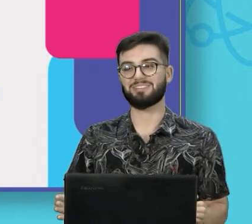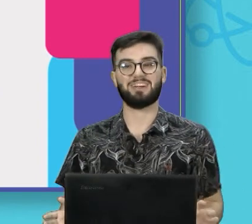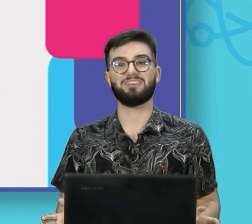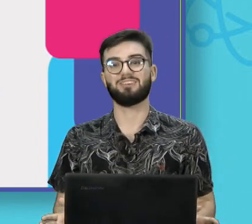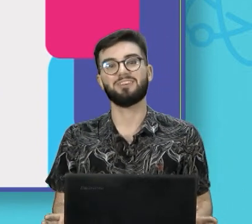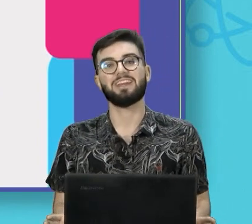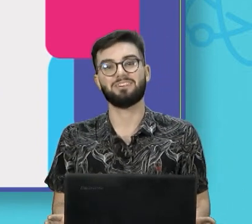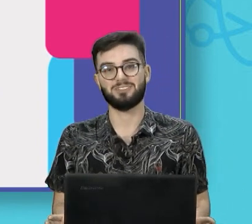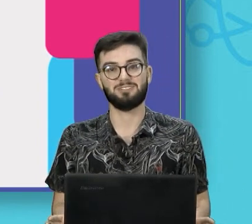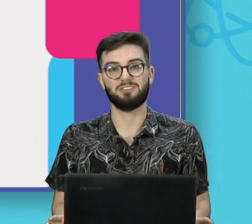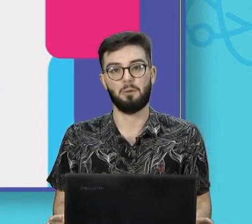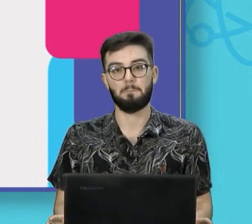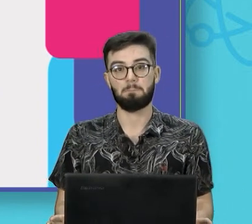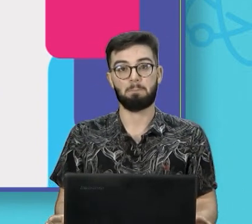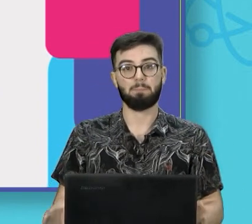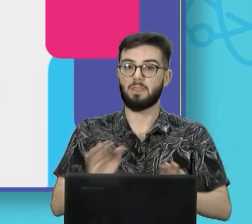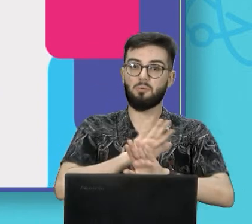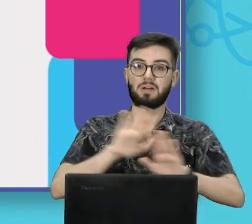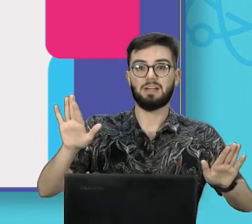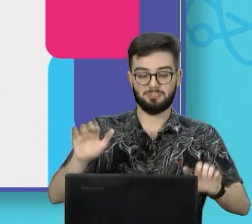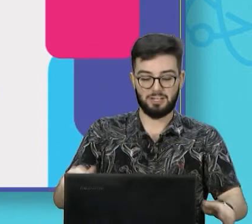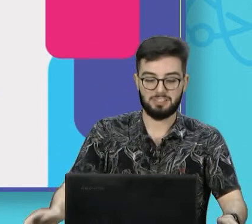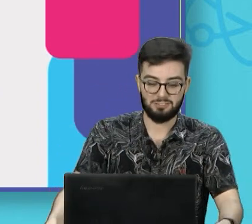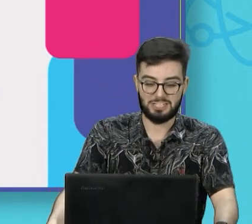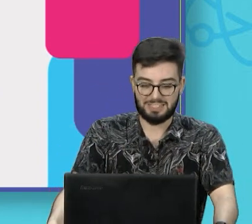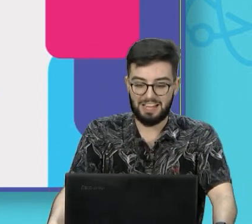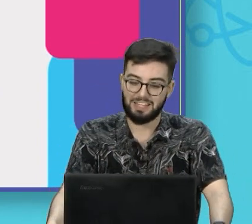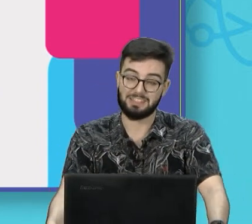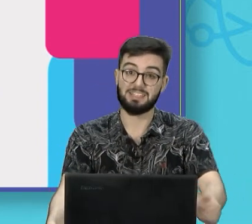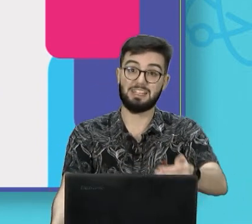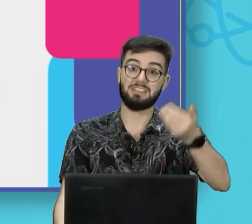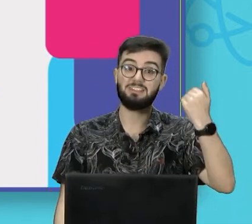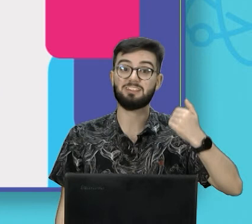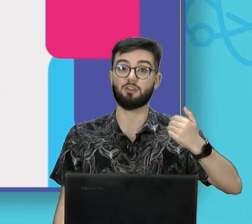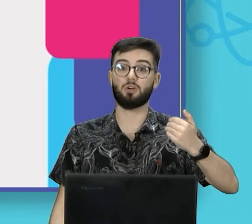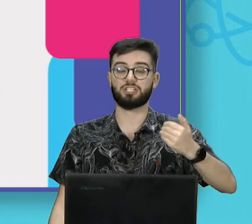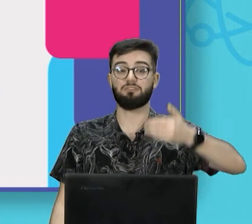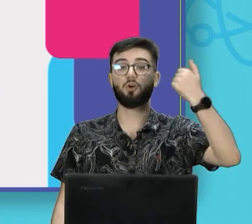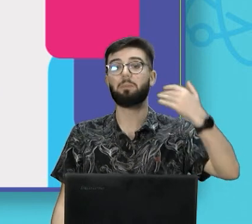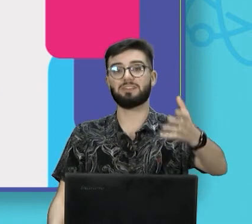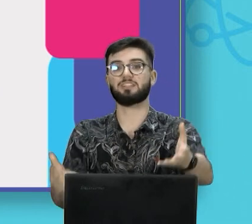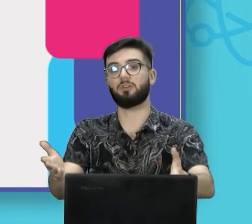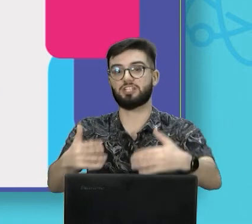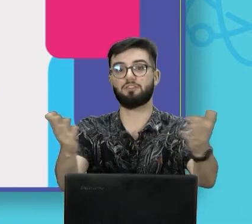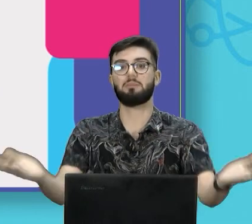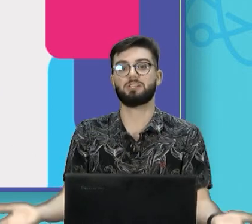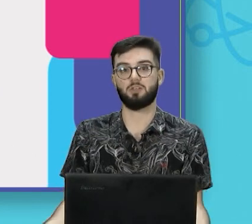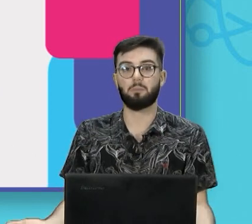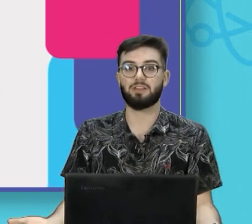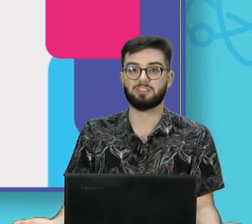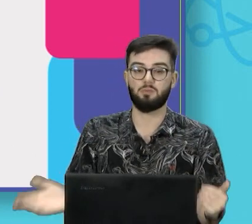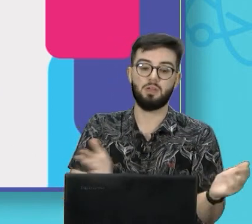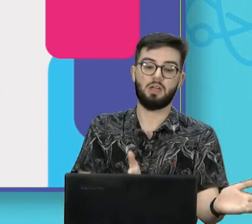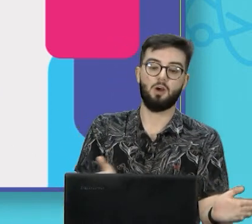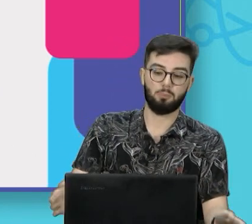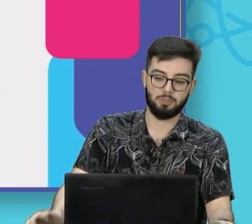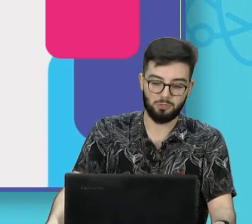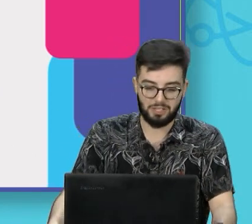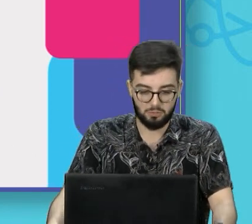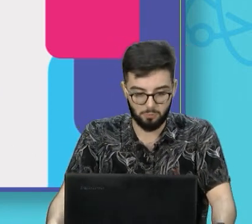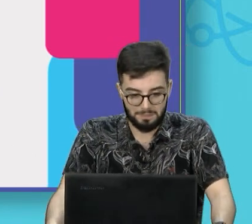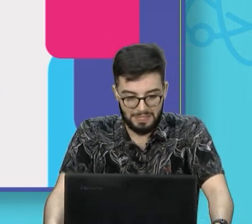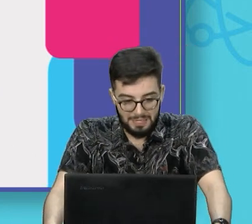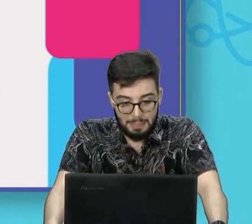não era adequada ao funcionamento da Monarquia Constitucional então alternativa já tá errado é tanto que ele disse que isso é uma chave de opressão né A Chave Mestra da opressão